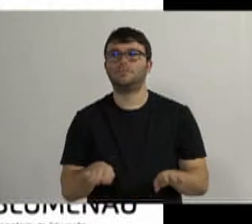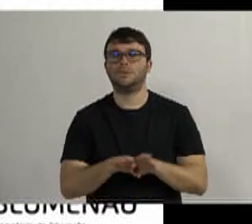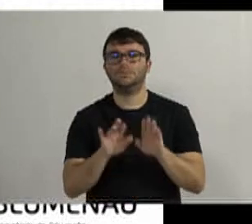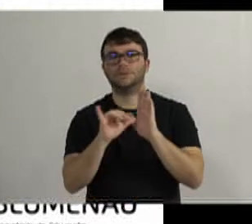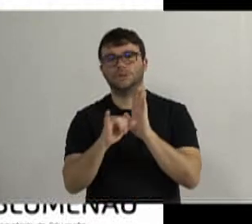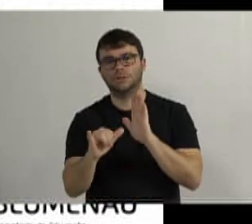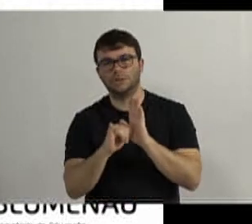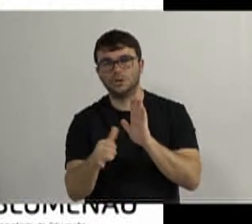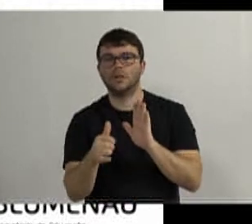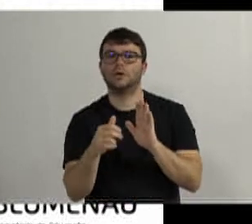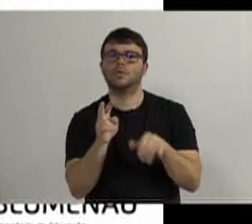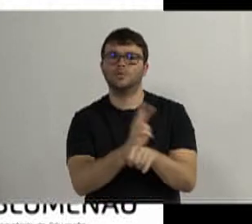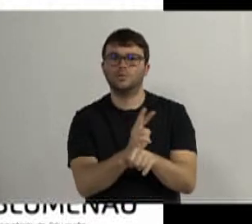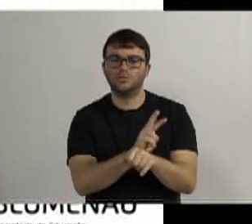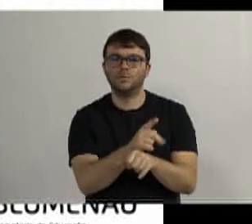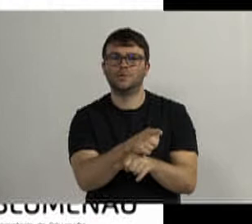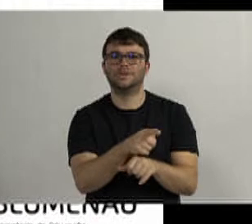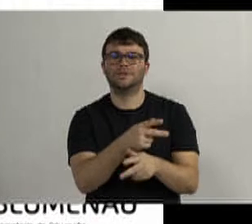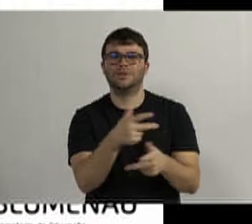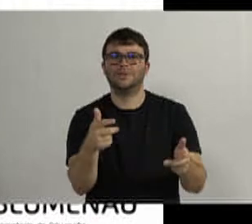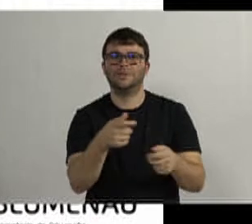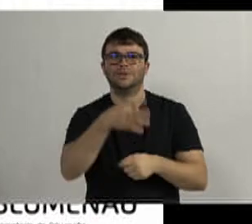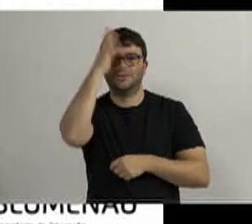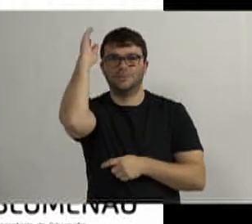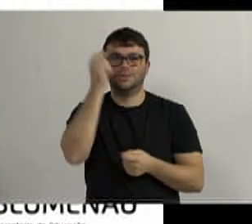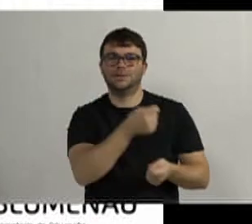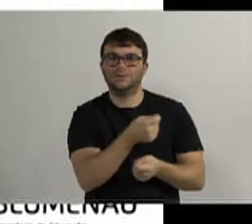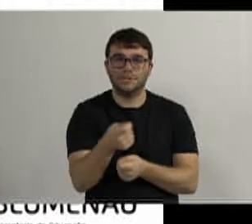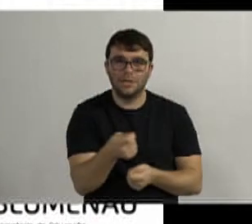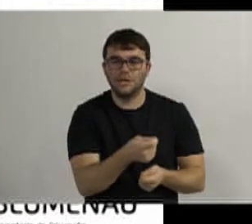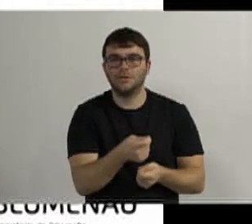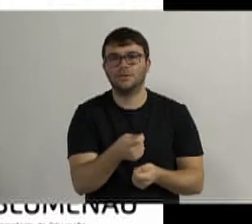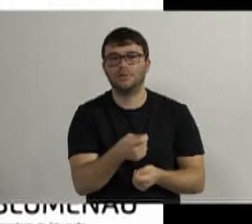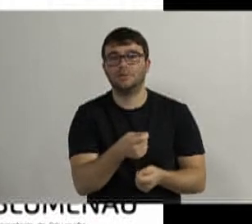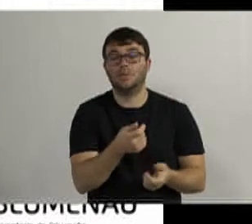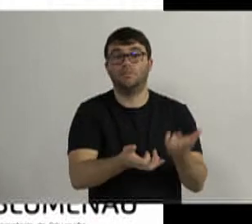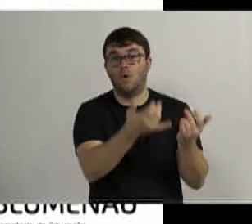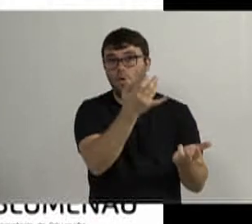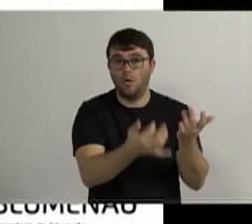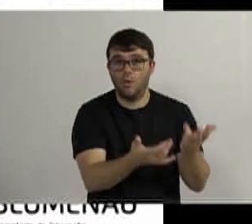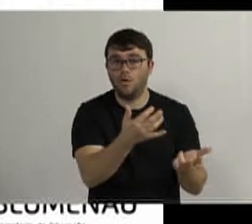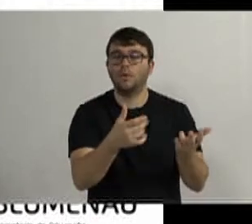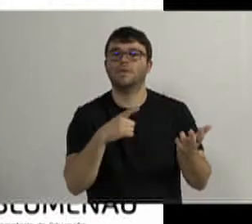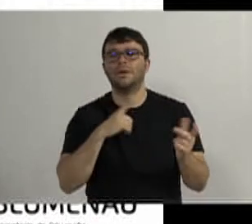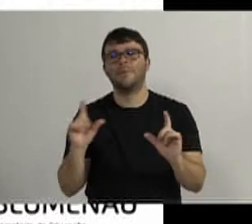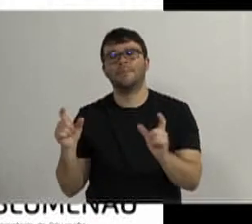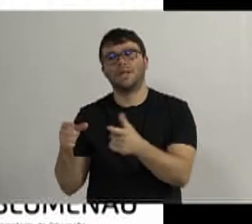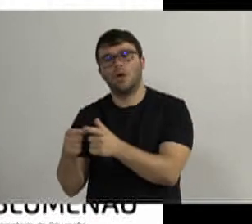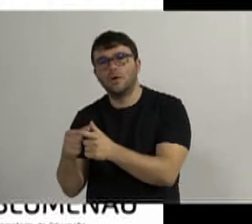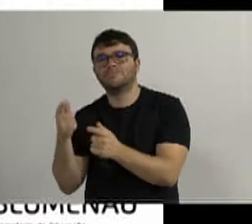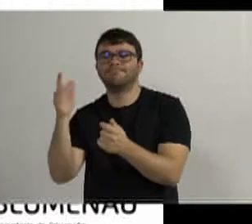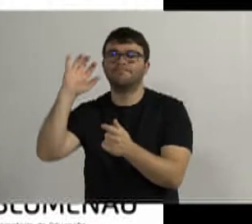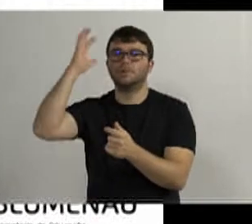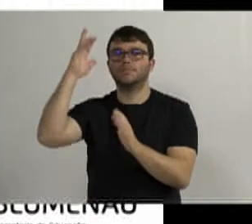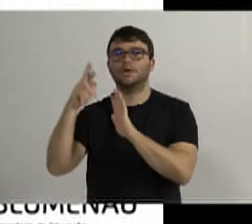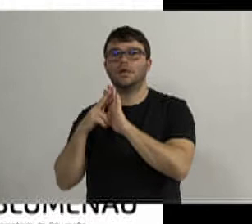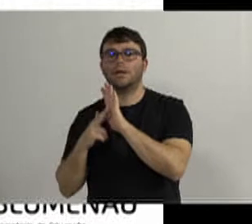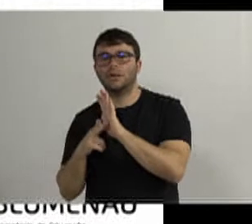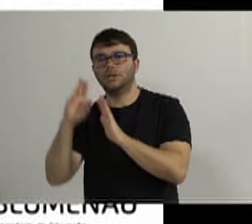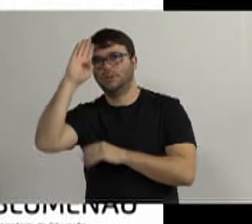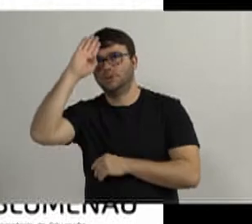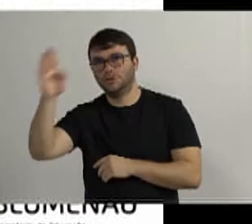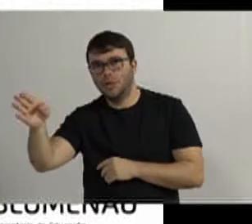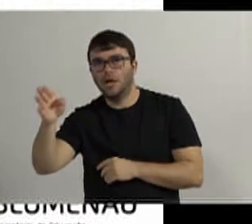trata da preventivo de incêndio para 13 unidades as maiores as menores buscando fazer regularização de forma